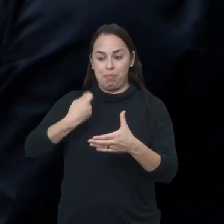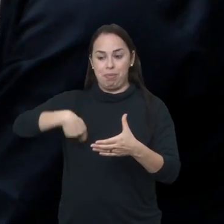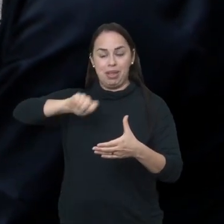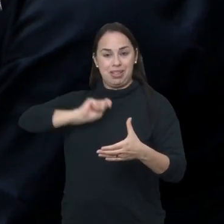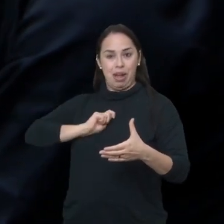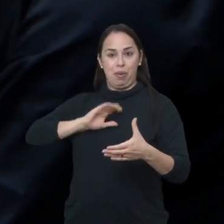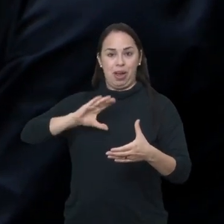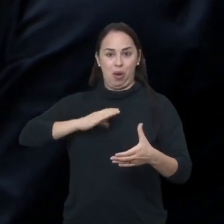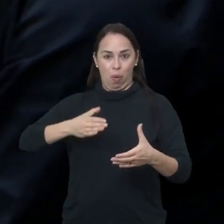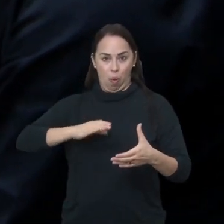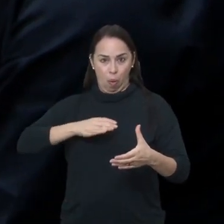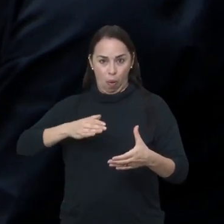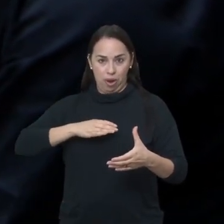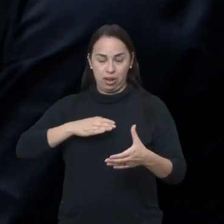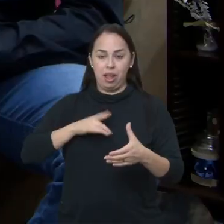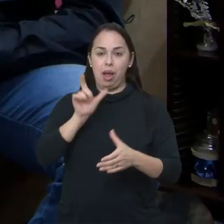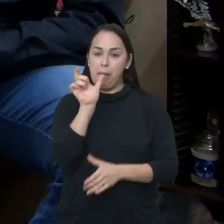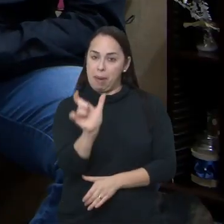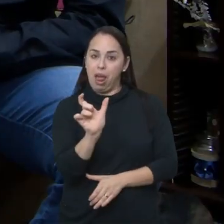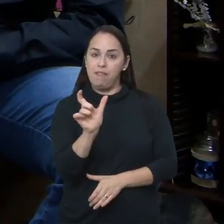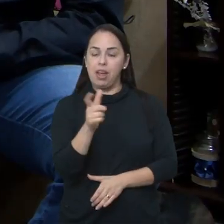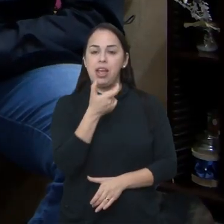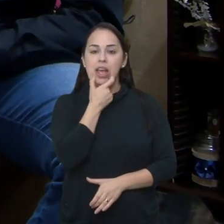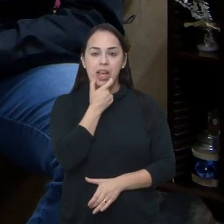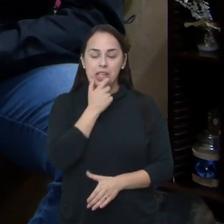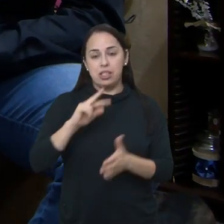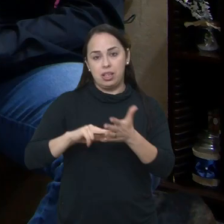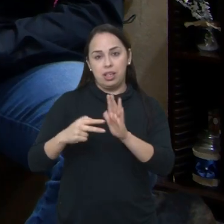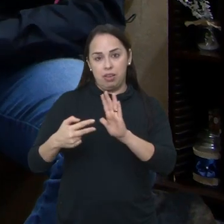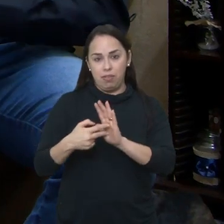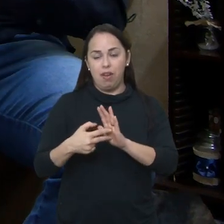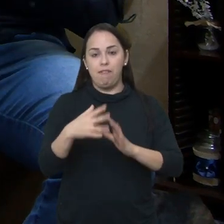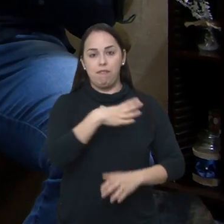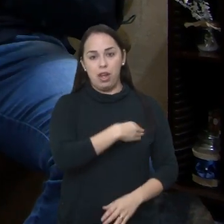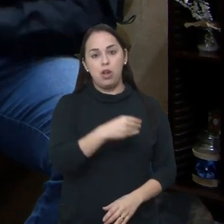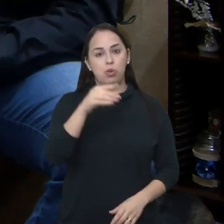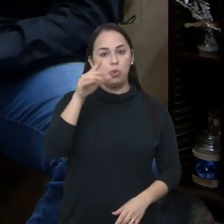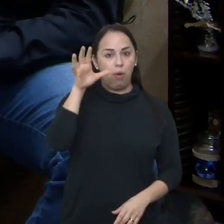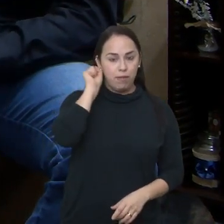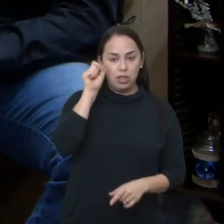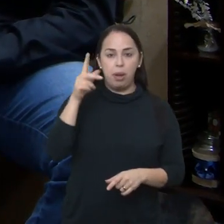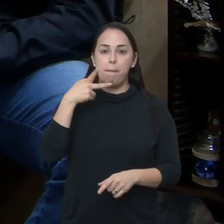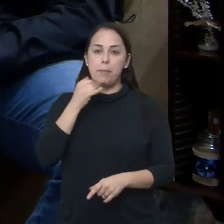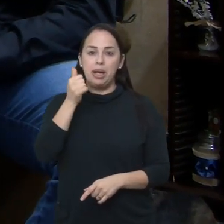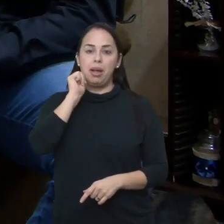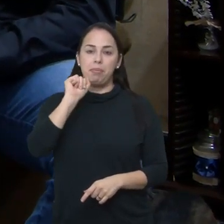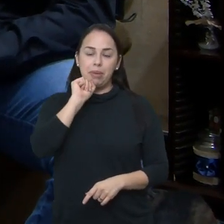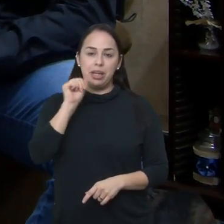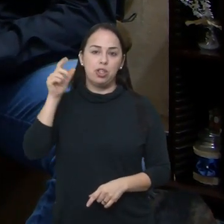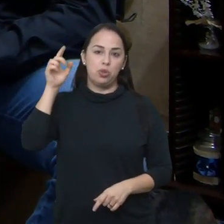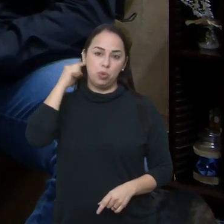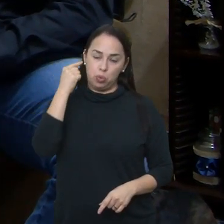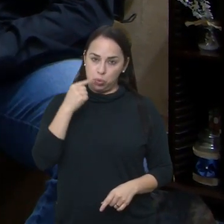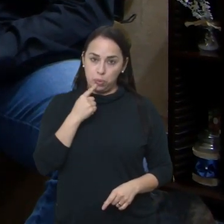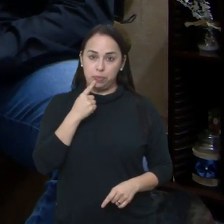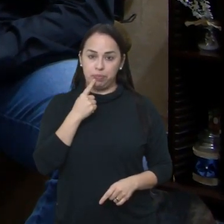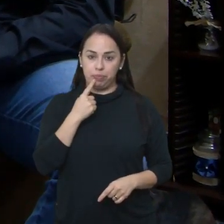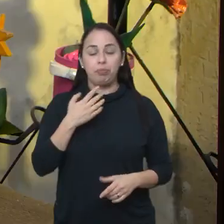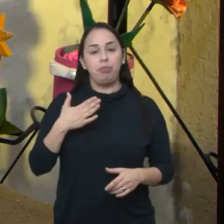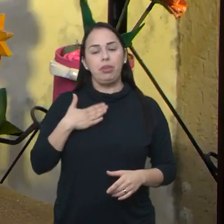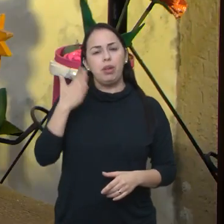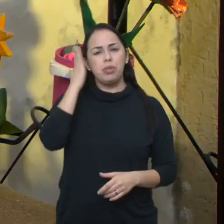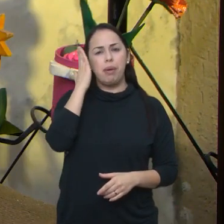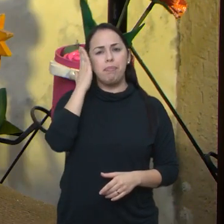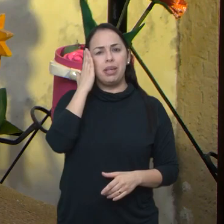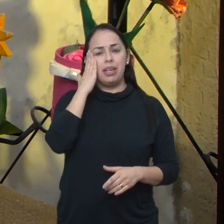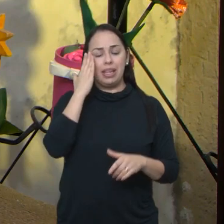CODA, que é uma terminologia em inglês que significa Children of Deaf Adults, que é filho ouvintes de pais surdos. E